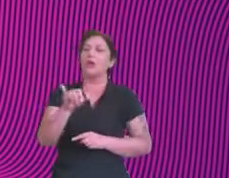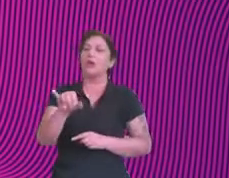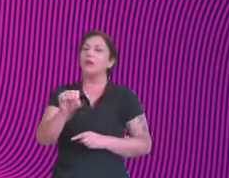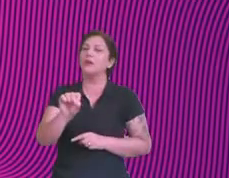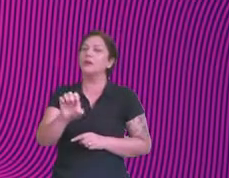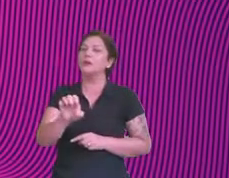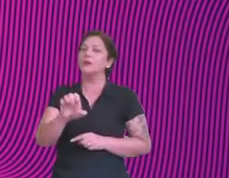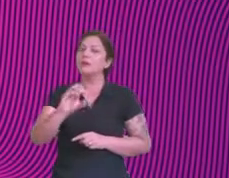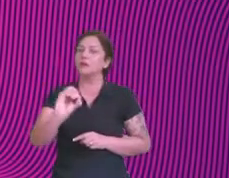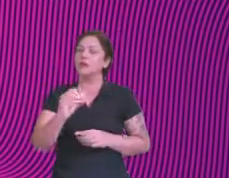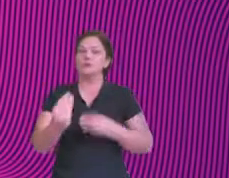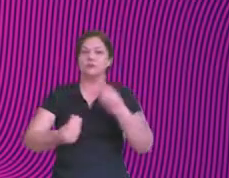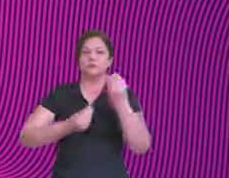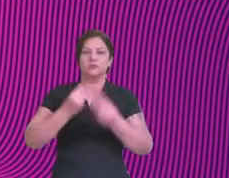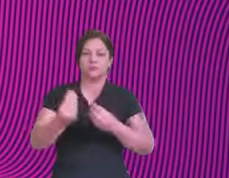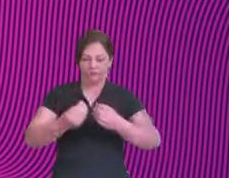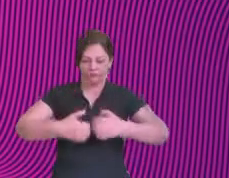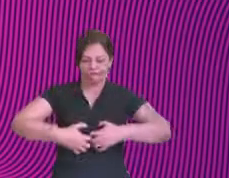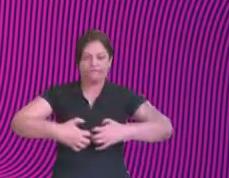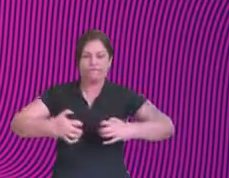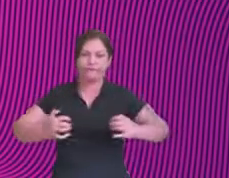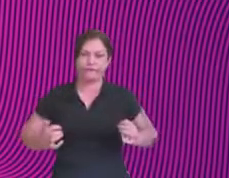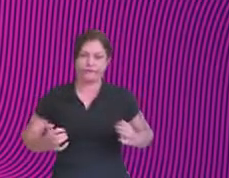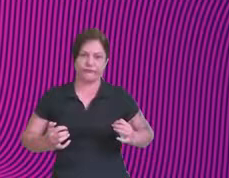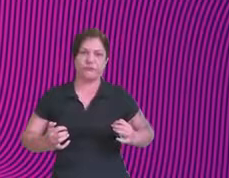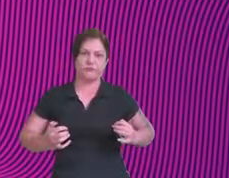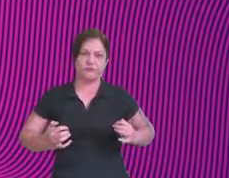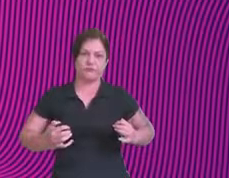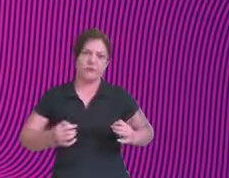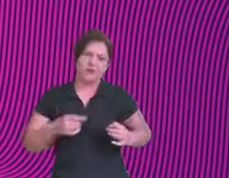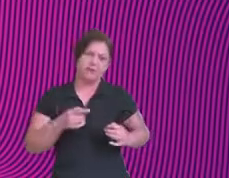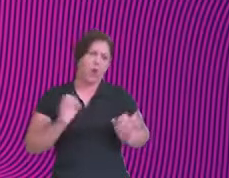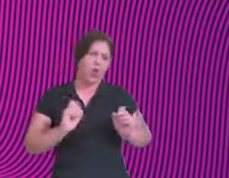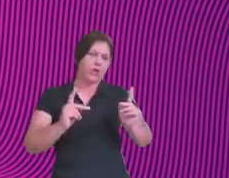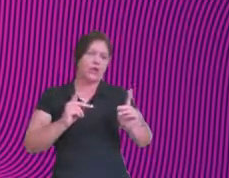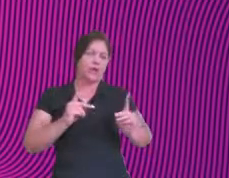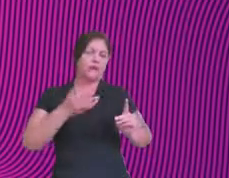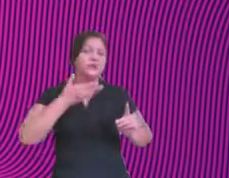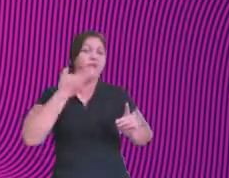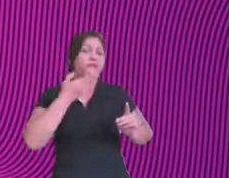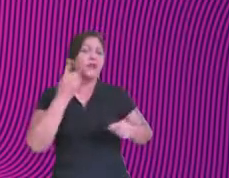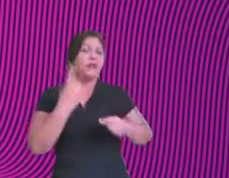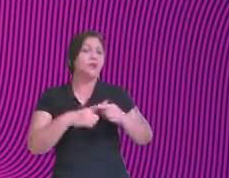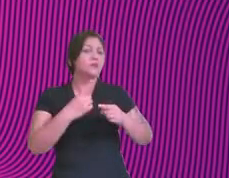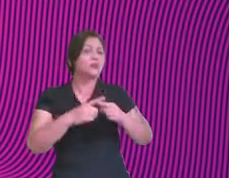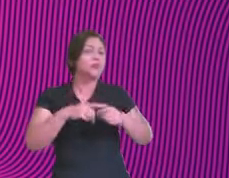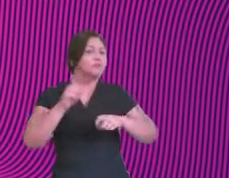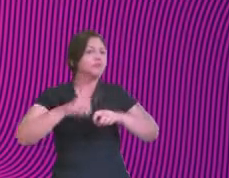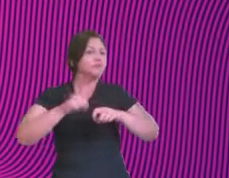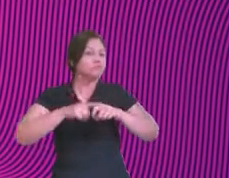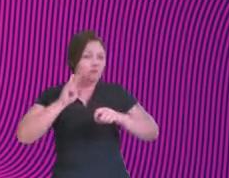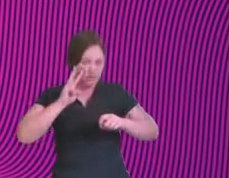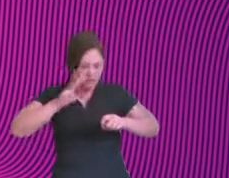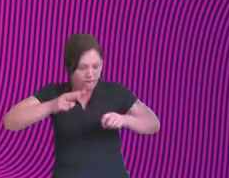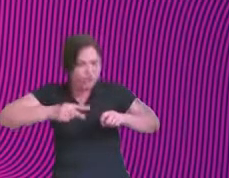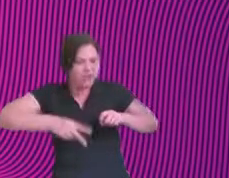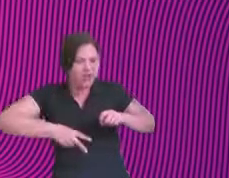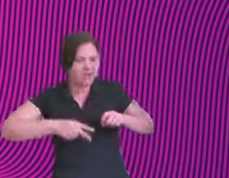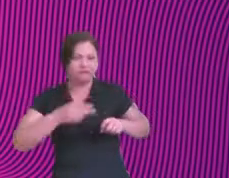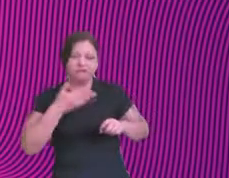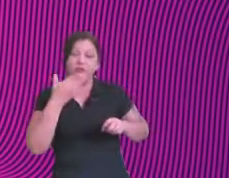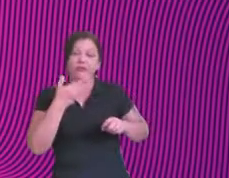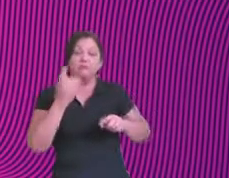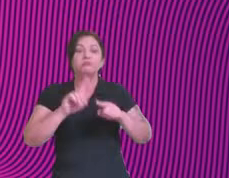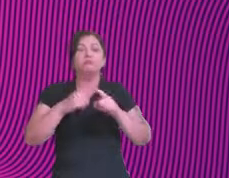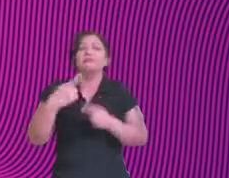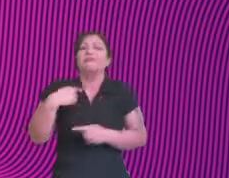ela fica o abdômen aberto, tem as vantagens de você estar vendo, você mexer, e a técnica fechada eu prefiro porque ela é mais